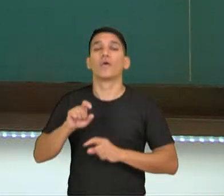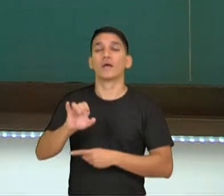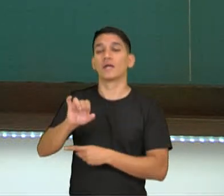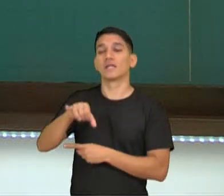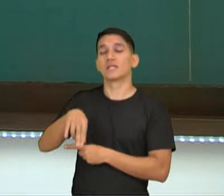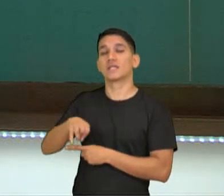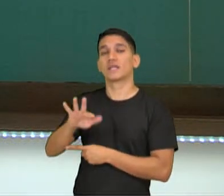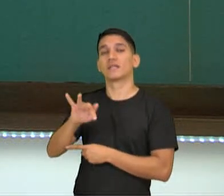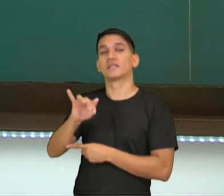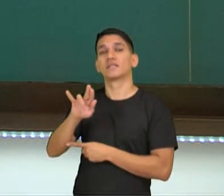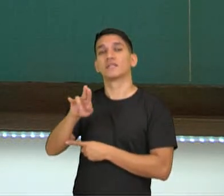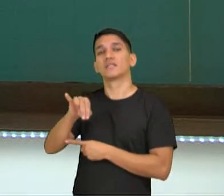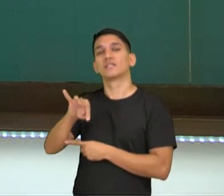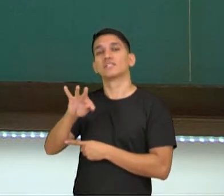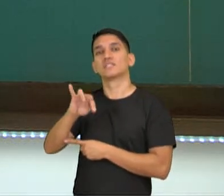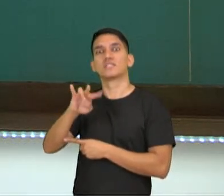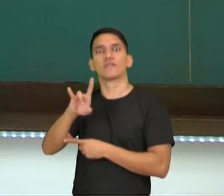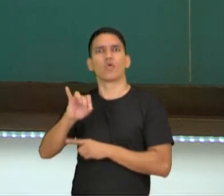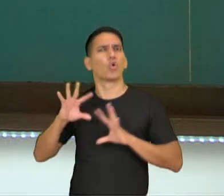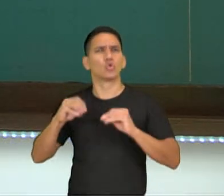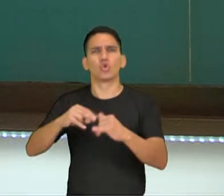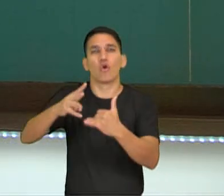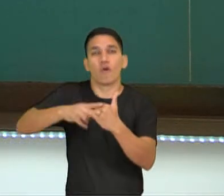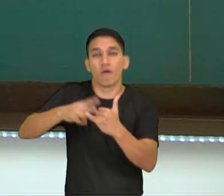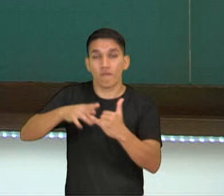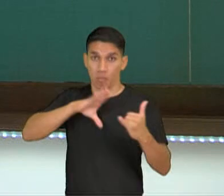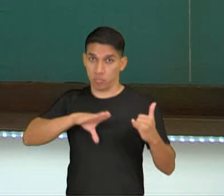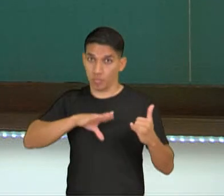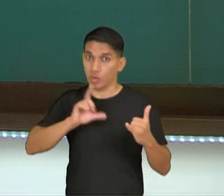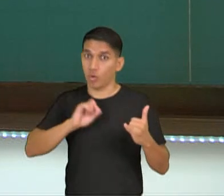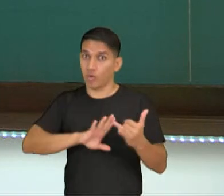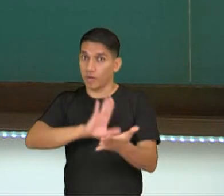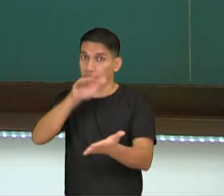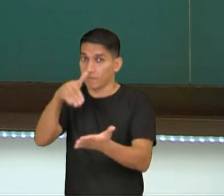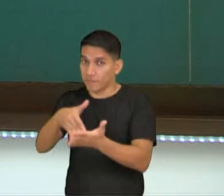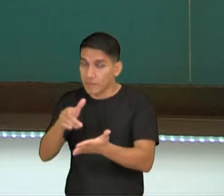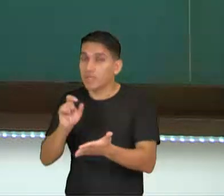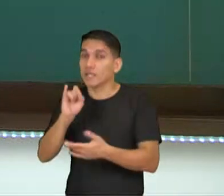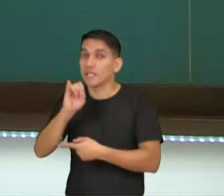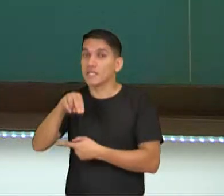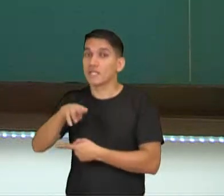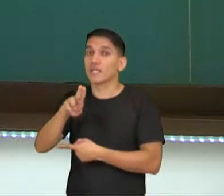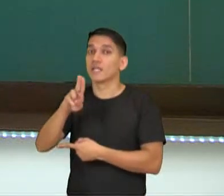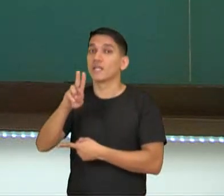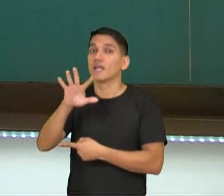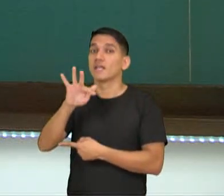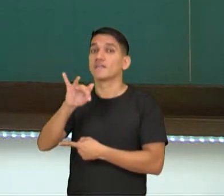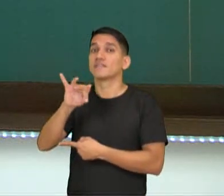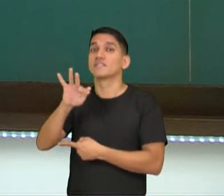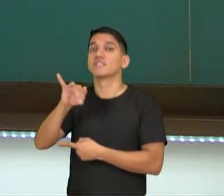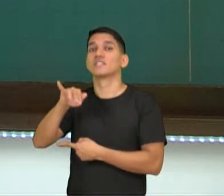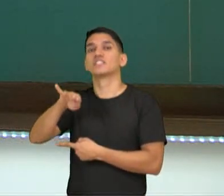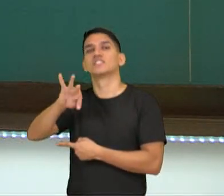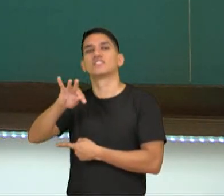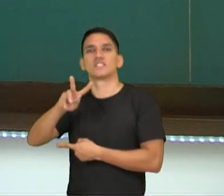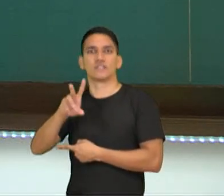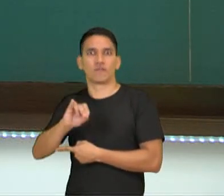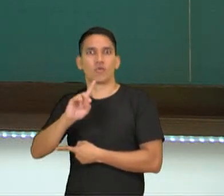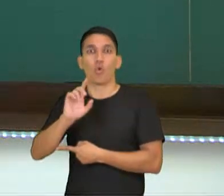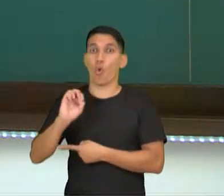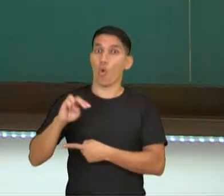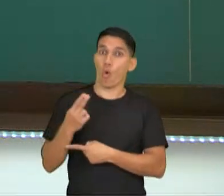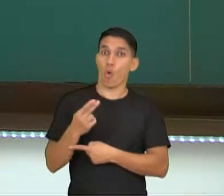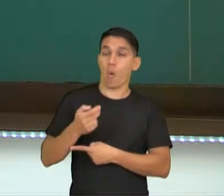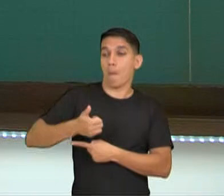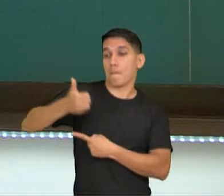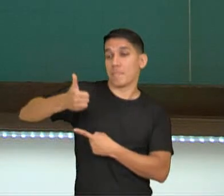que todos os verbos da língua portuguesa, quando eles estão no infinitivo, eles pertencem ou à primeira conjugação, ou à segunda